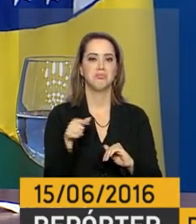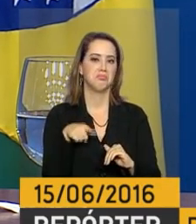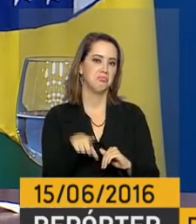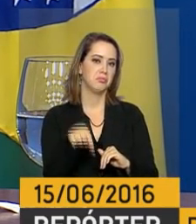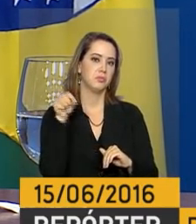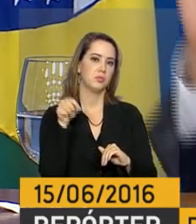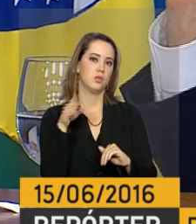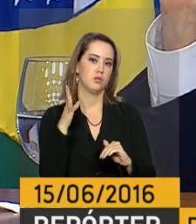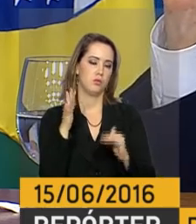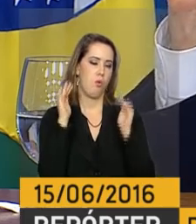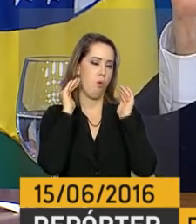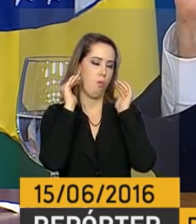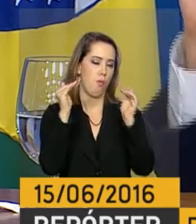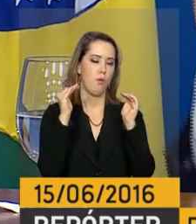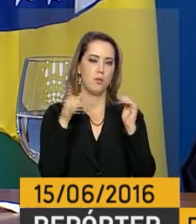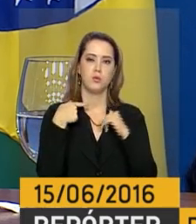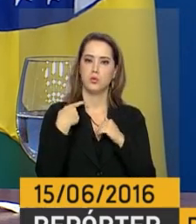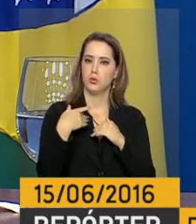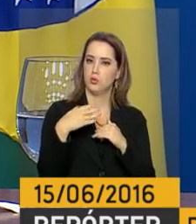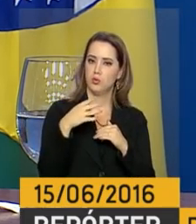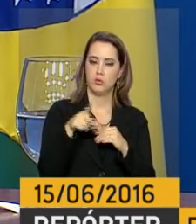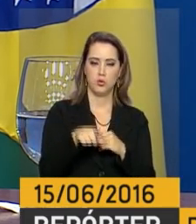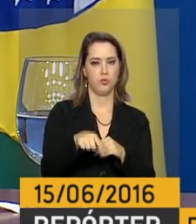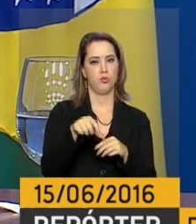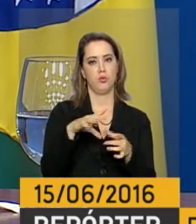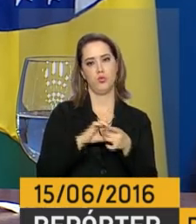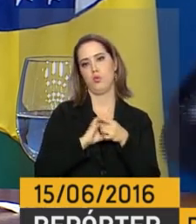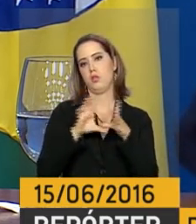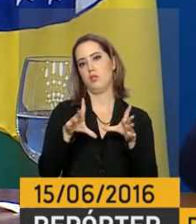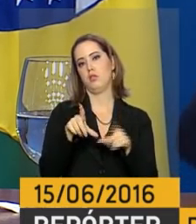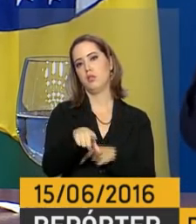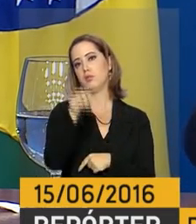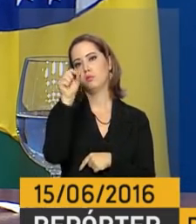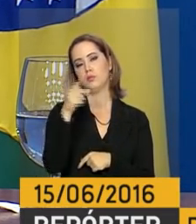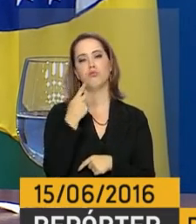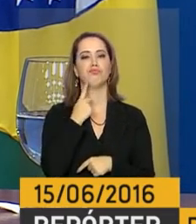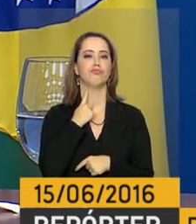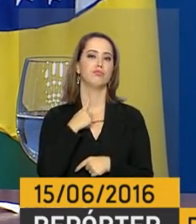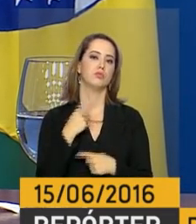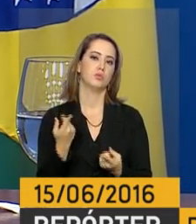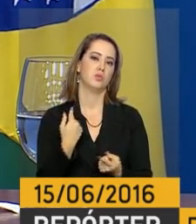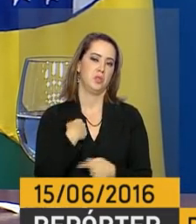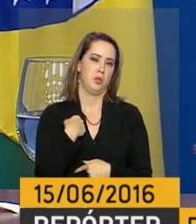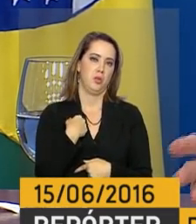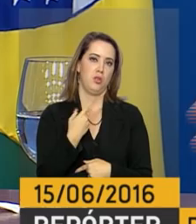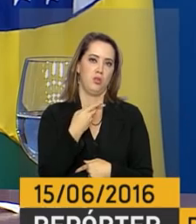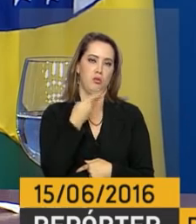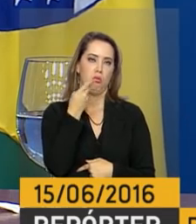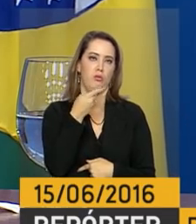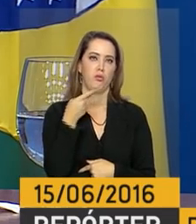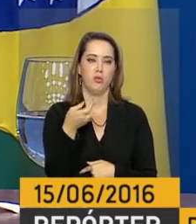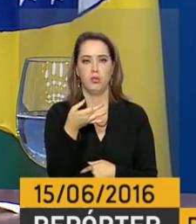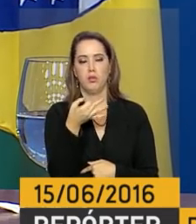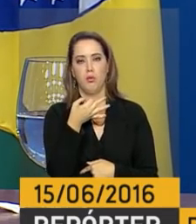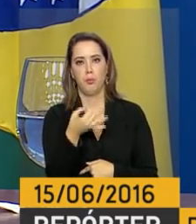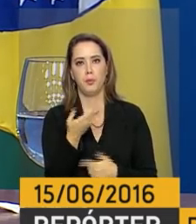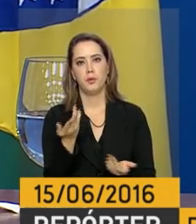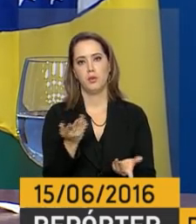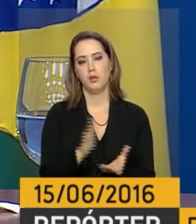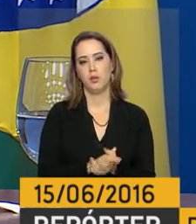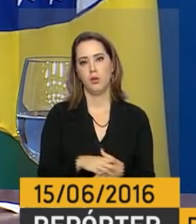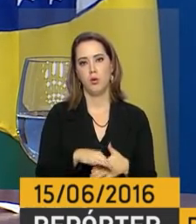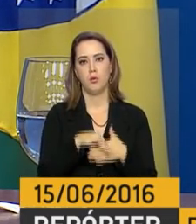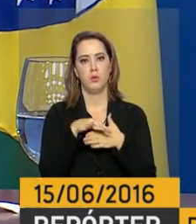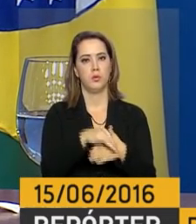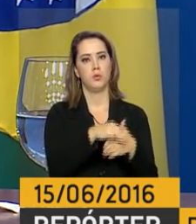Congresso obedecerá o seu melhor julgamento. Não me compete aqui ficar eh discutindo com